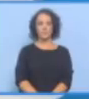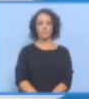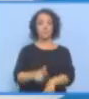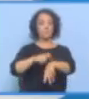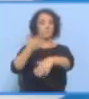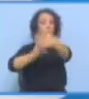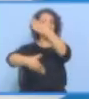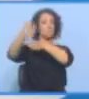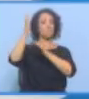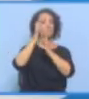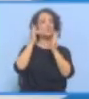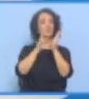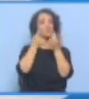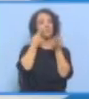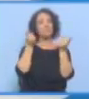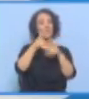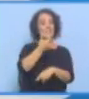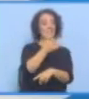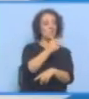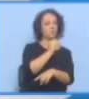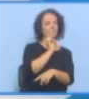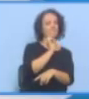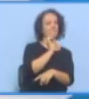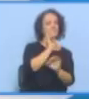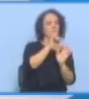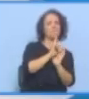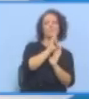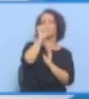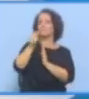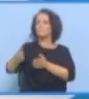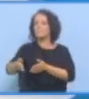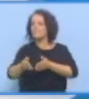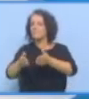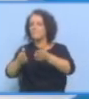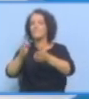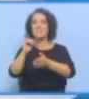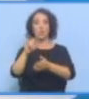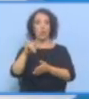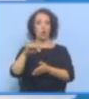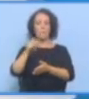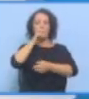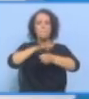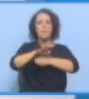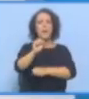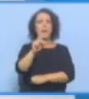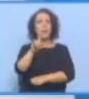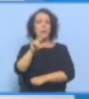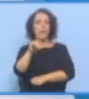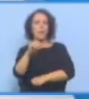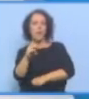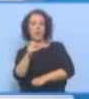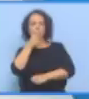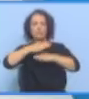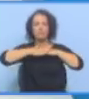Naquele tempo, Jesus deixou de novo a região de Tiro e, passando por Sidónia, veio para o mar da Galileia, atravessando o território da